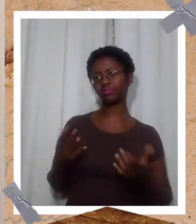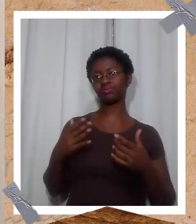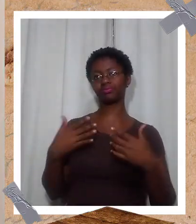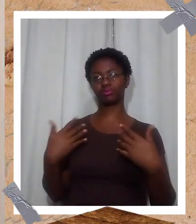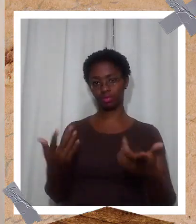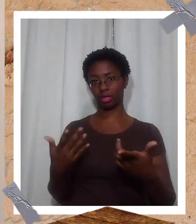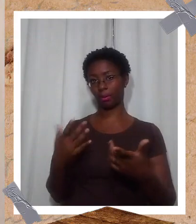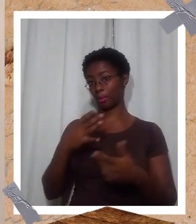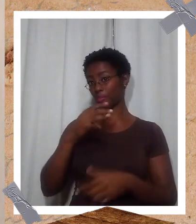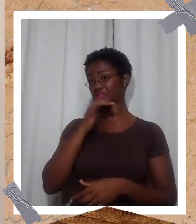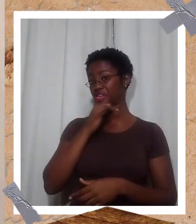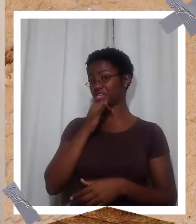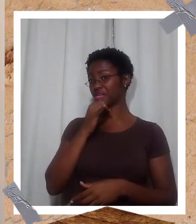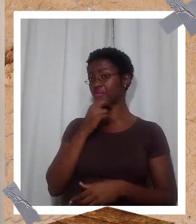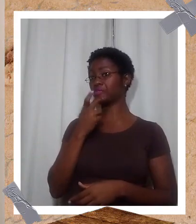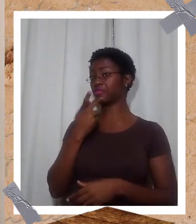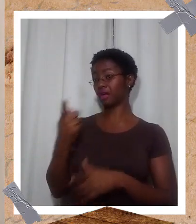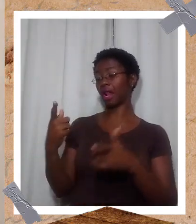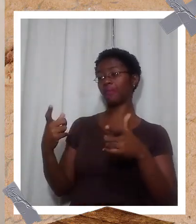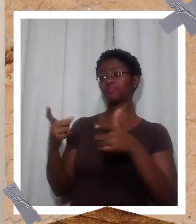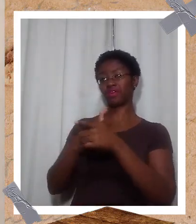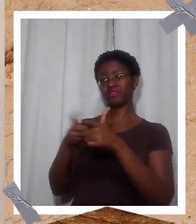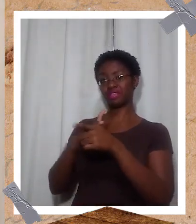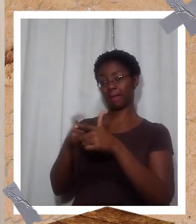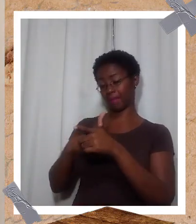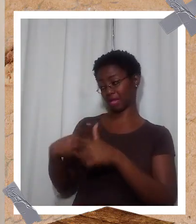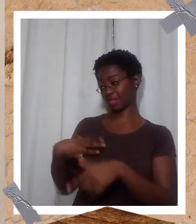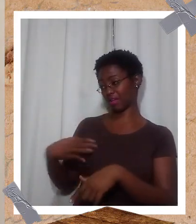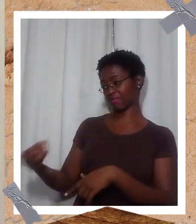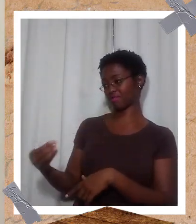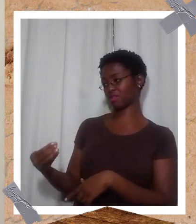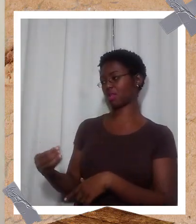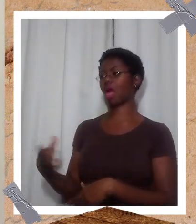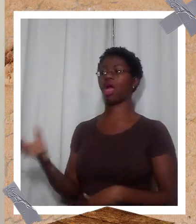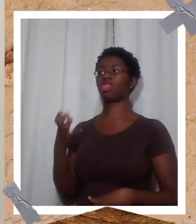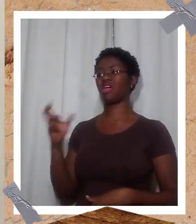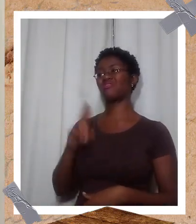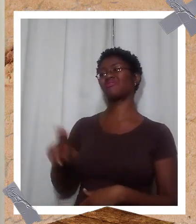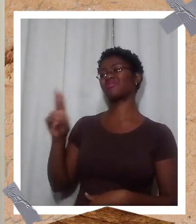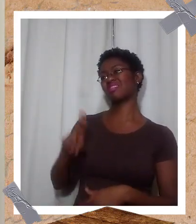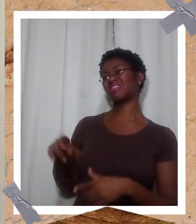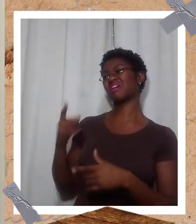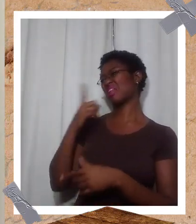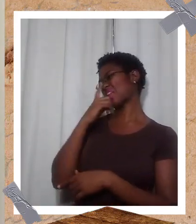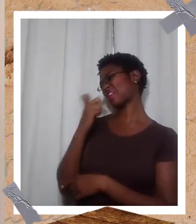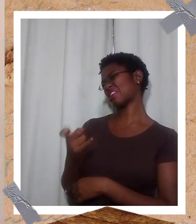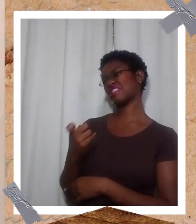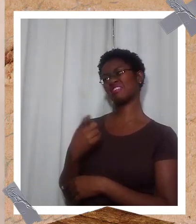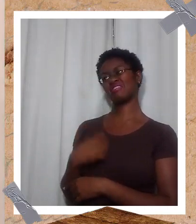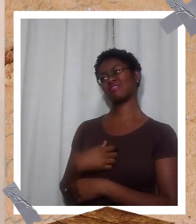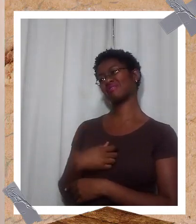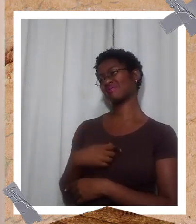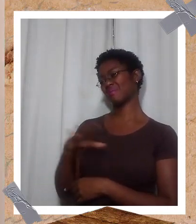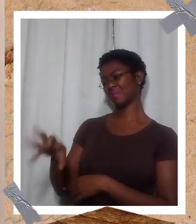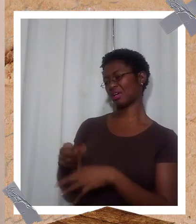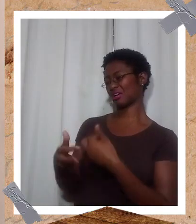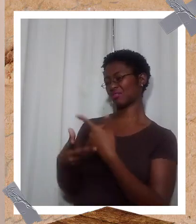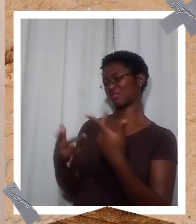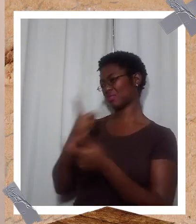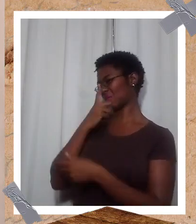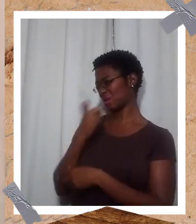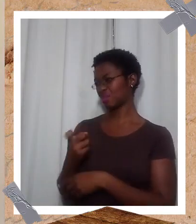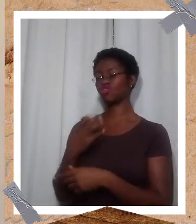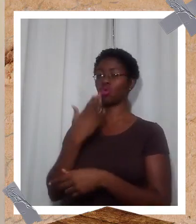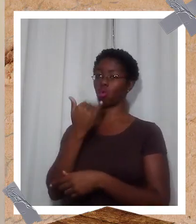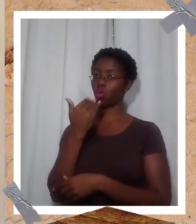sapato da filha que vai ali, que tem que remendar, essa coisa de ter que usar a coisa do lixo, e aproveitar as coisas do lixo, tanto a alimentícia